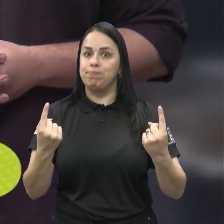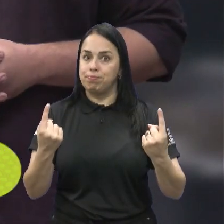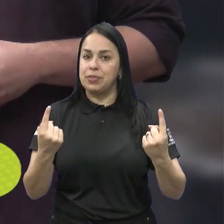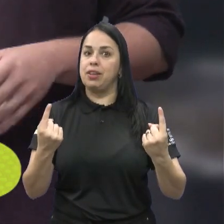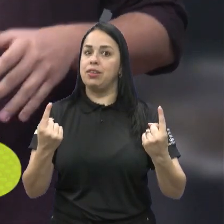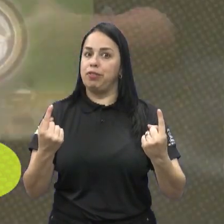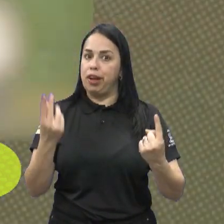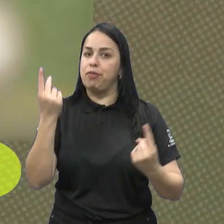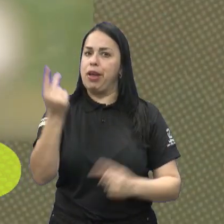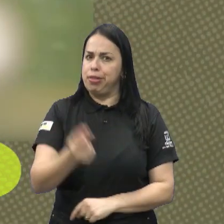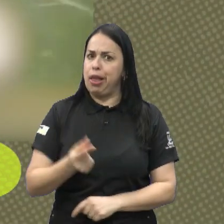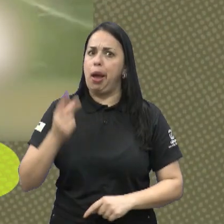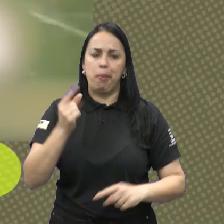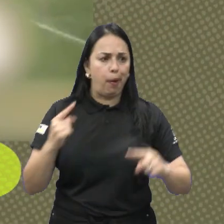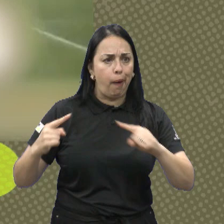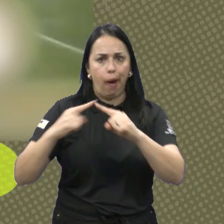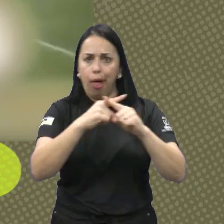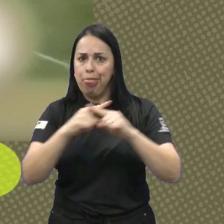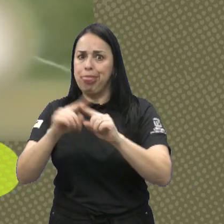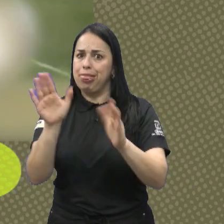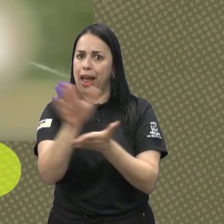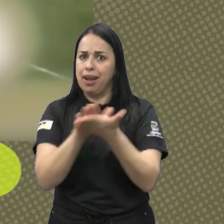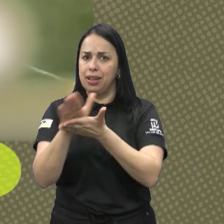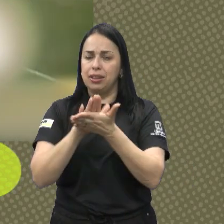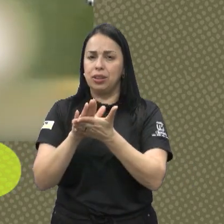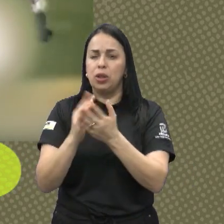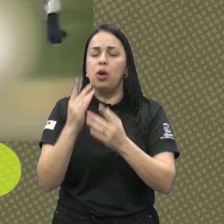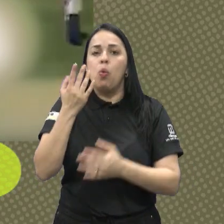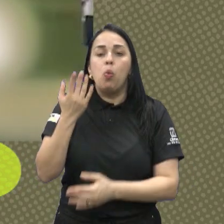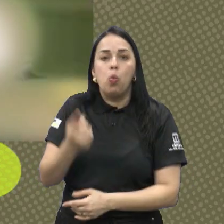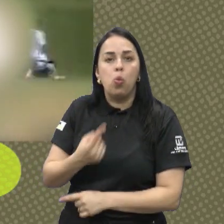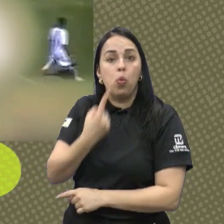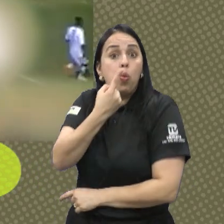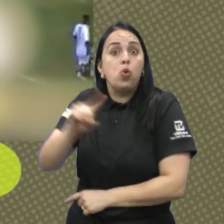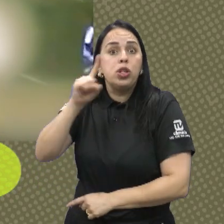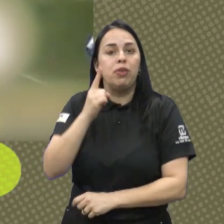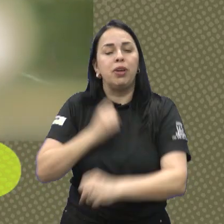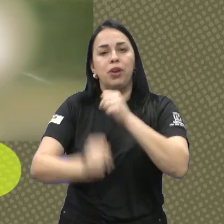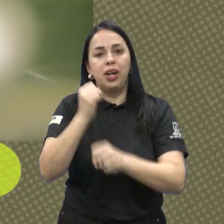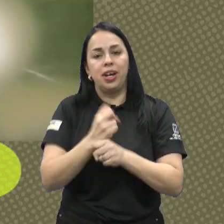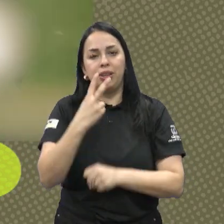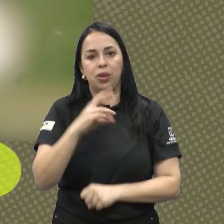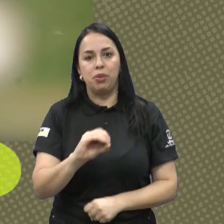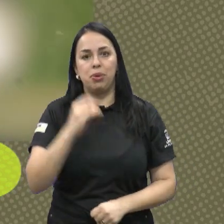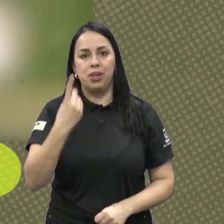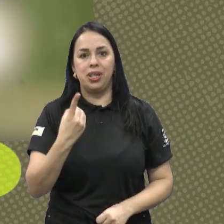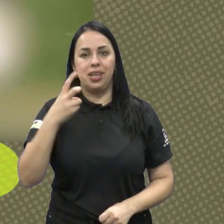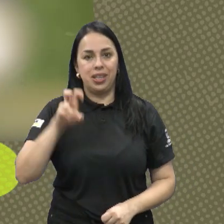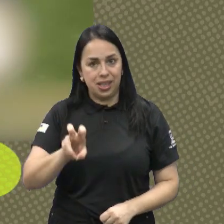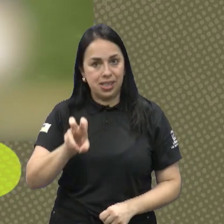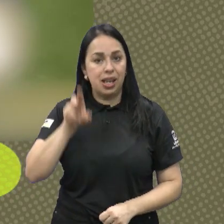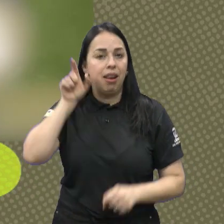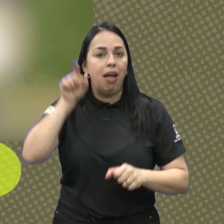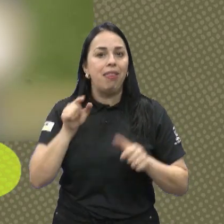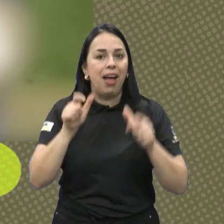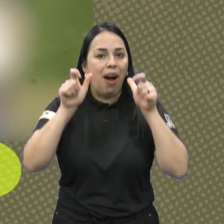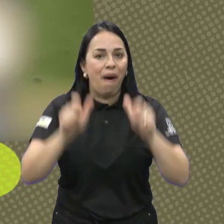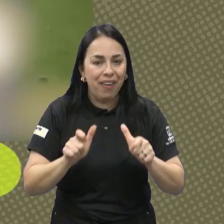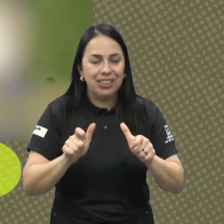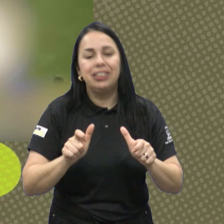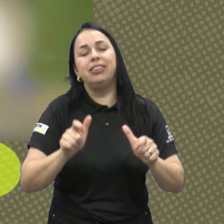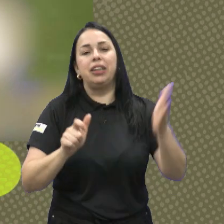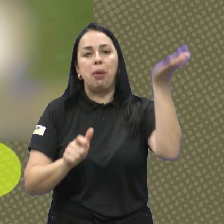sem se enfrentarem. O último encontro tinha sido no ano de 2015, na Série A3, lá no estádio Joaquinzão.